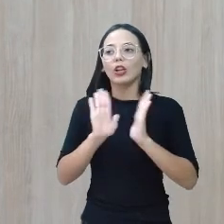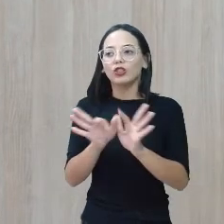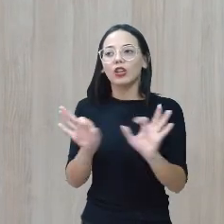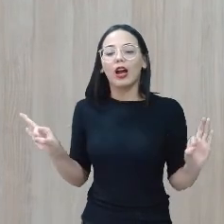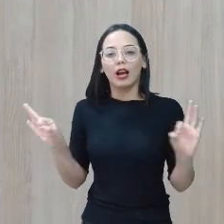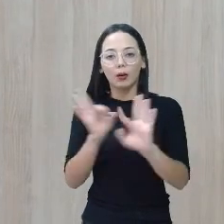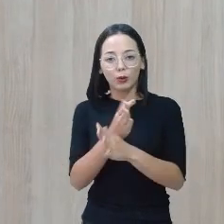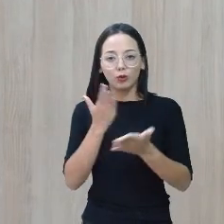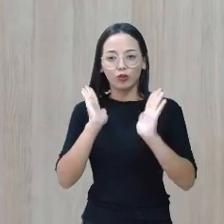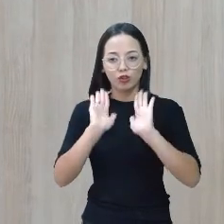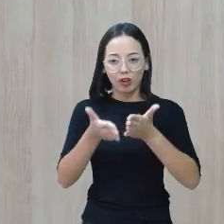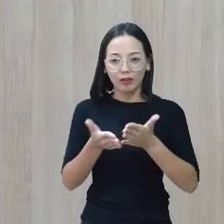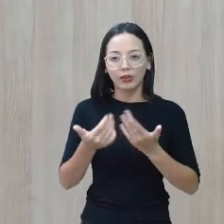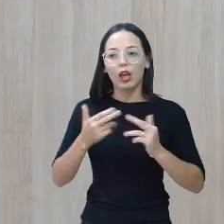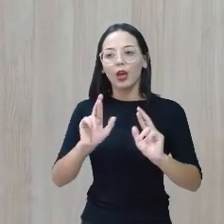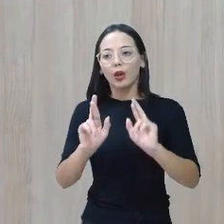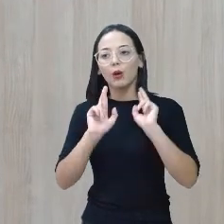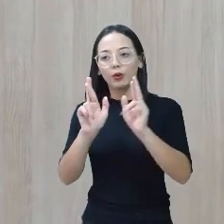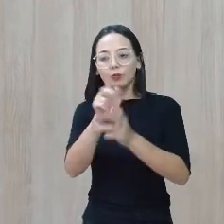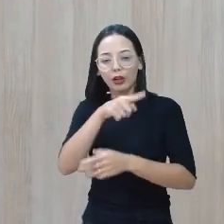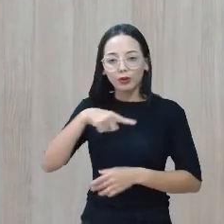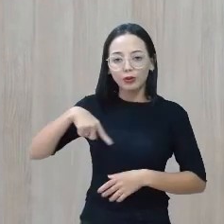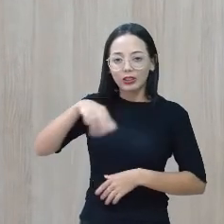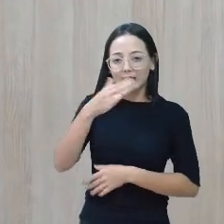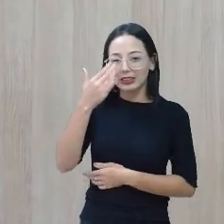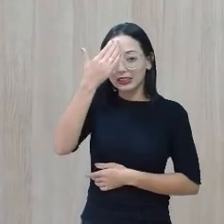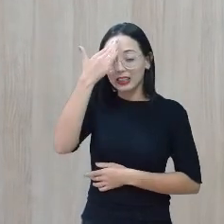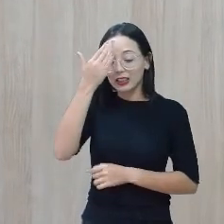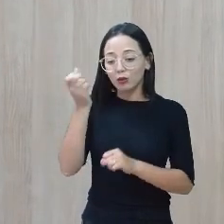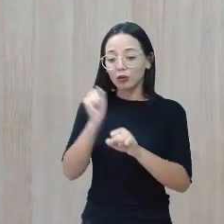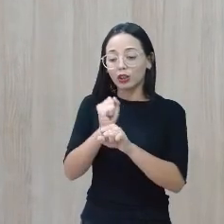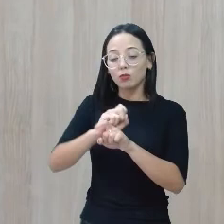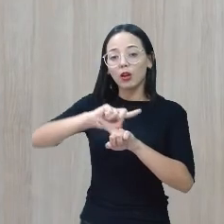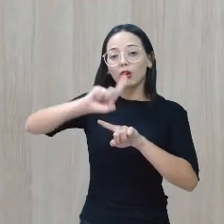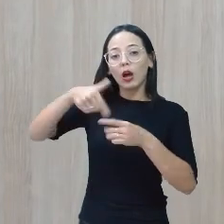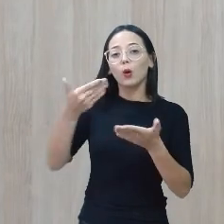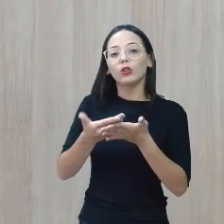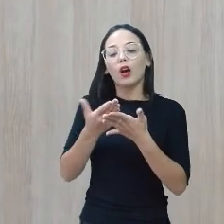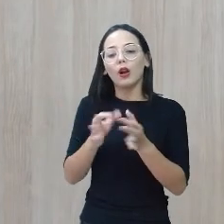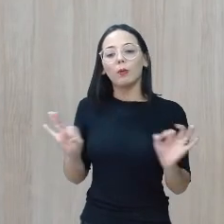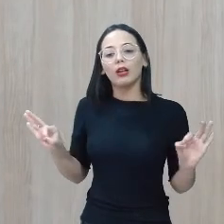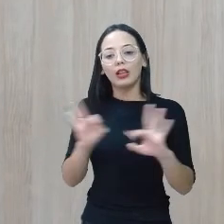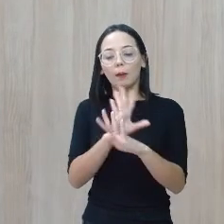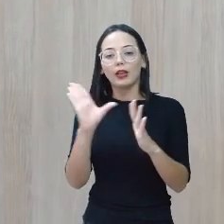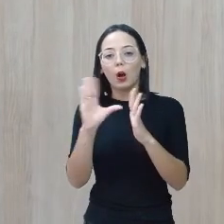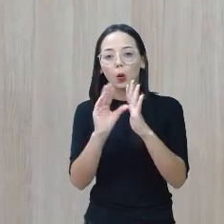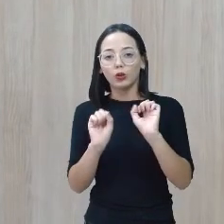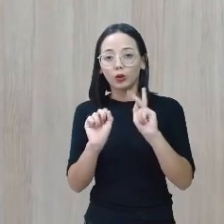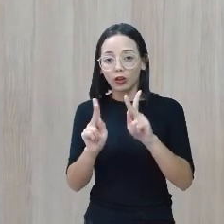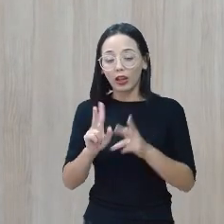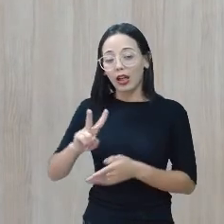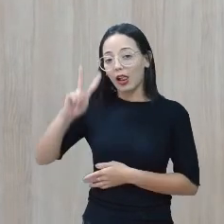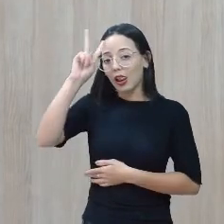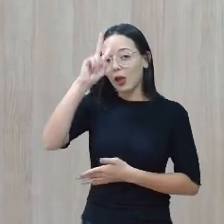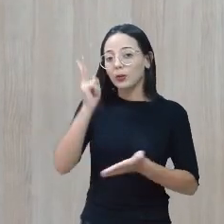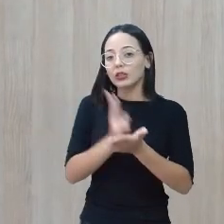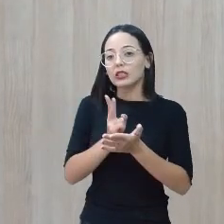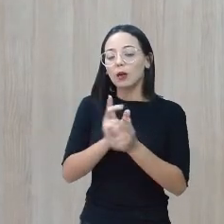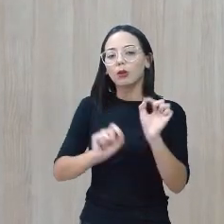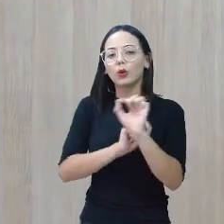está terminando. Eu espero vocês na próxima aula para concluirmos esse assunto. Lembrem-se sempre de